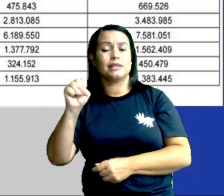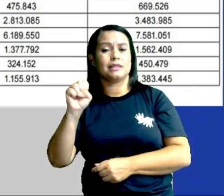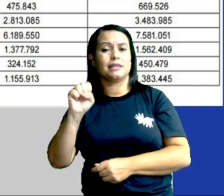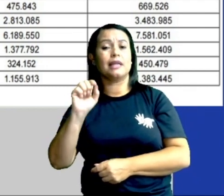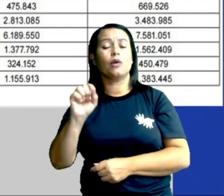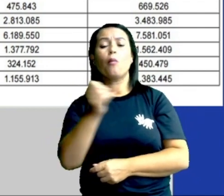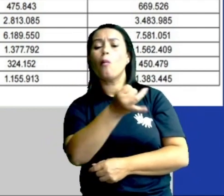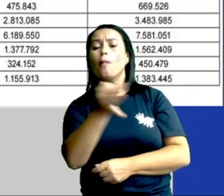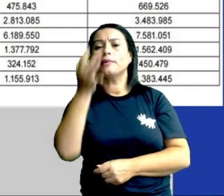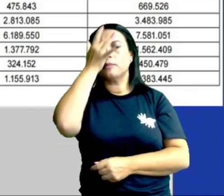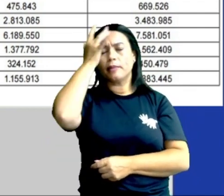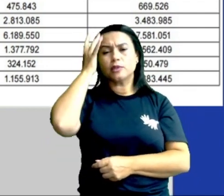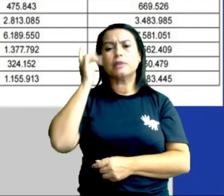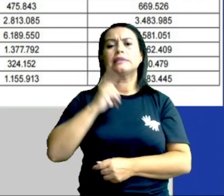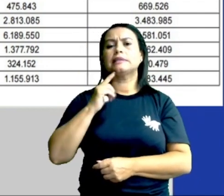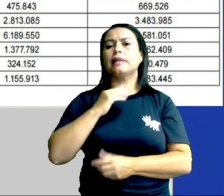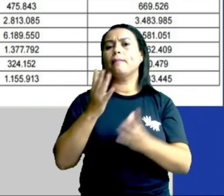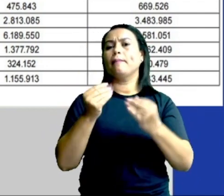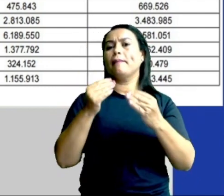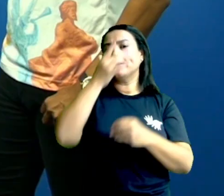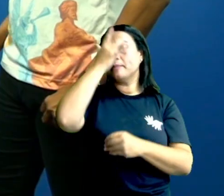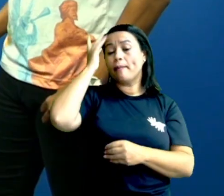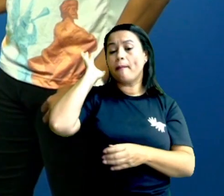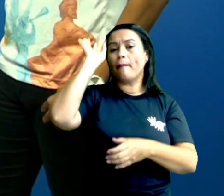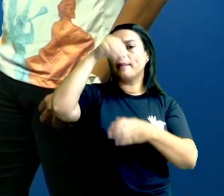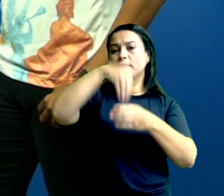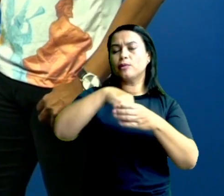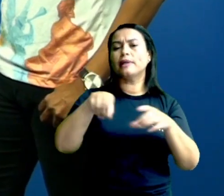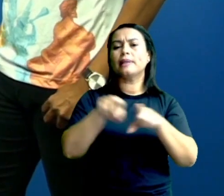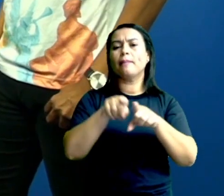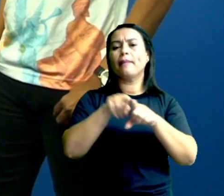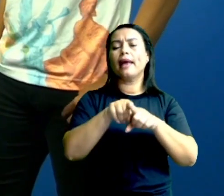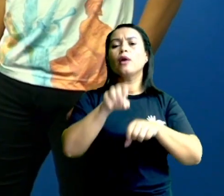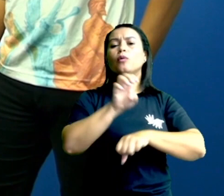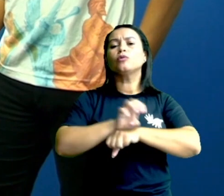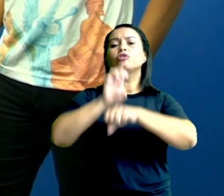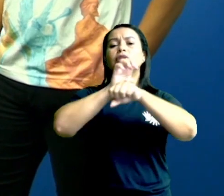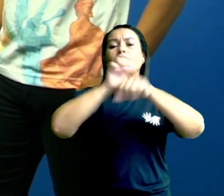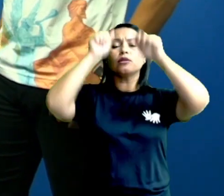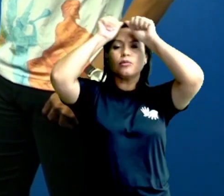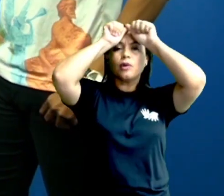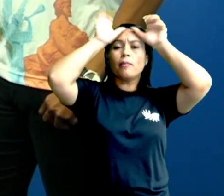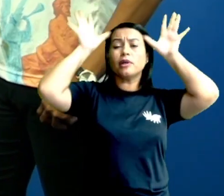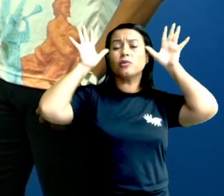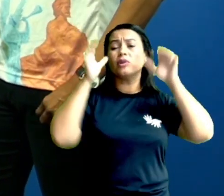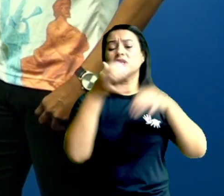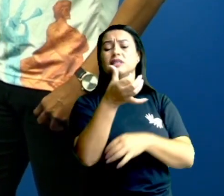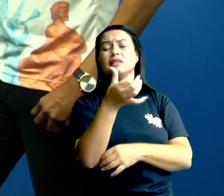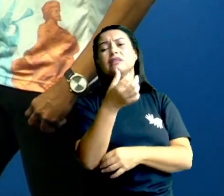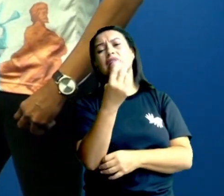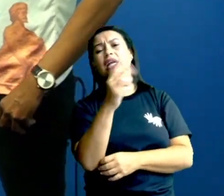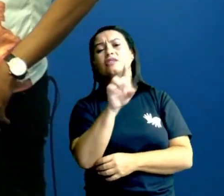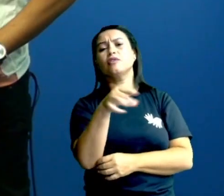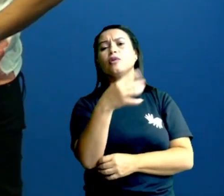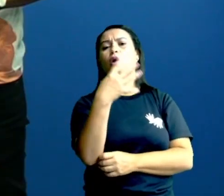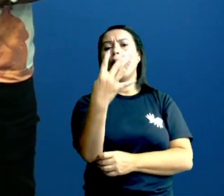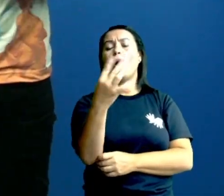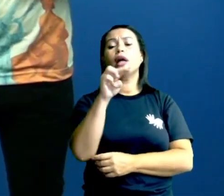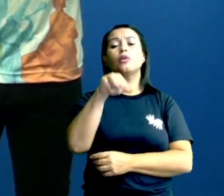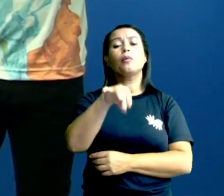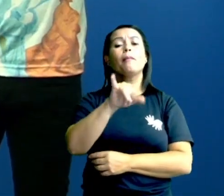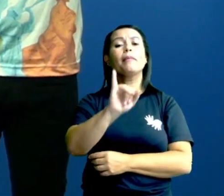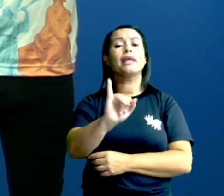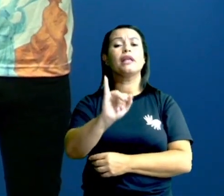mais populoso da região e em segundo colocado o estado do Amazonas por cerca de 3,4 milhões de